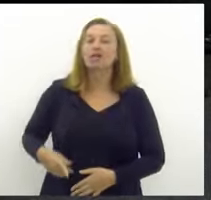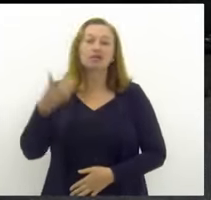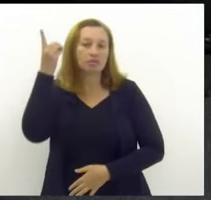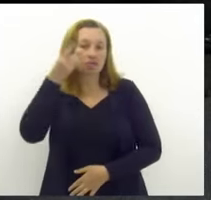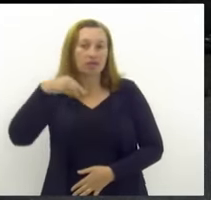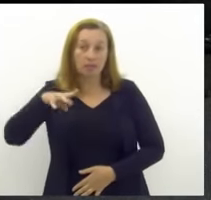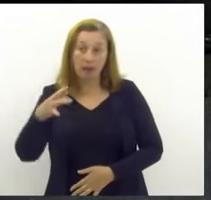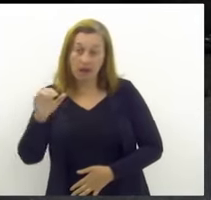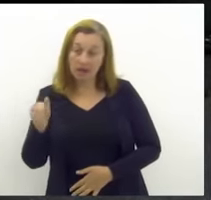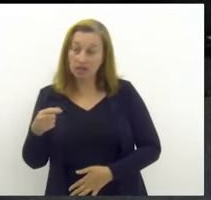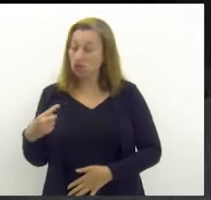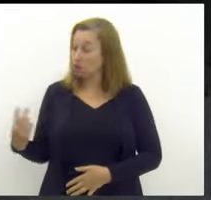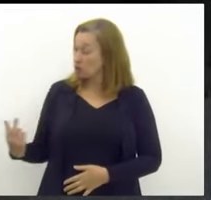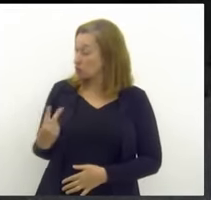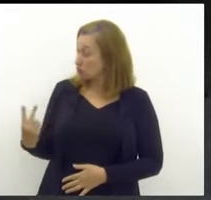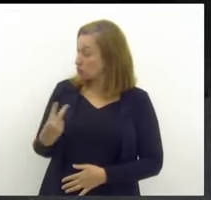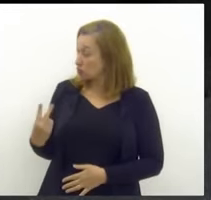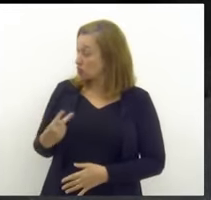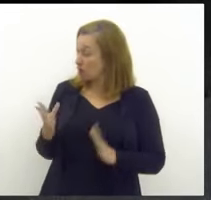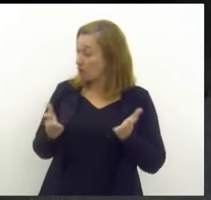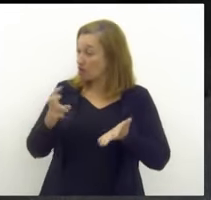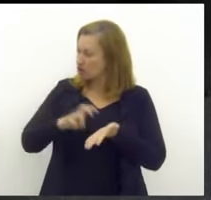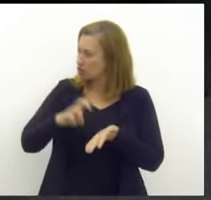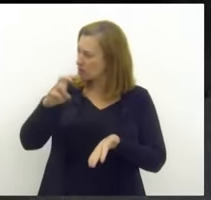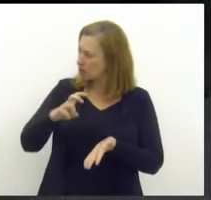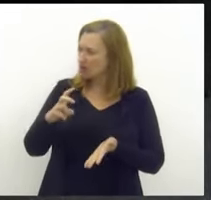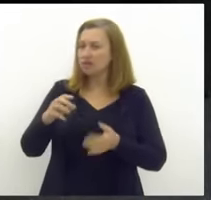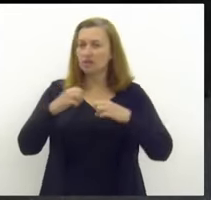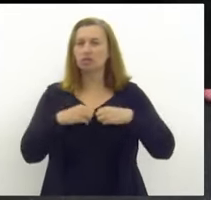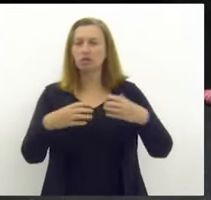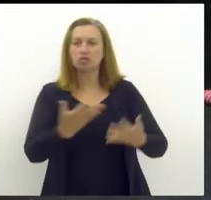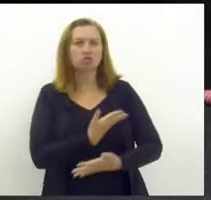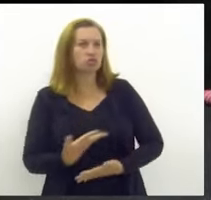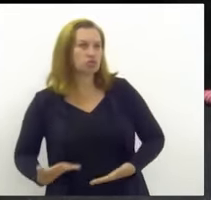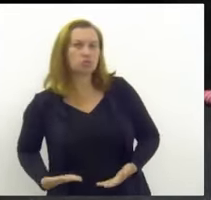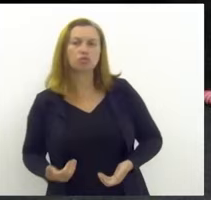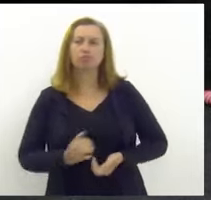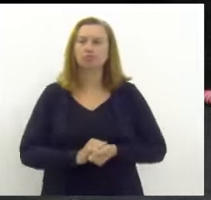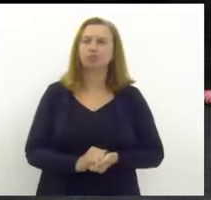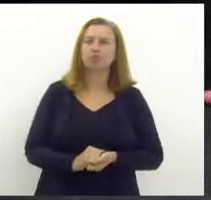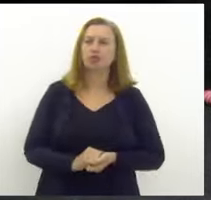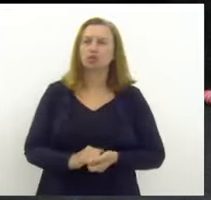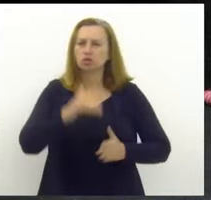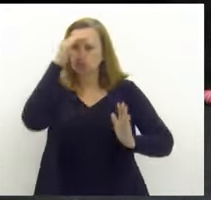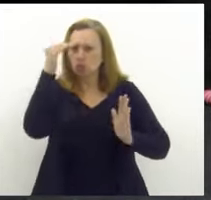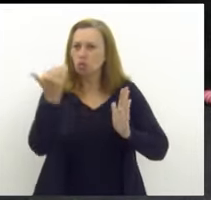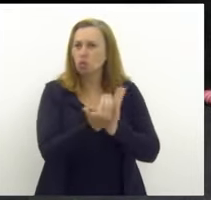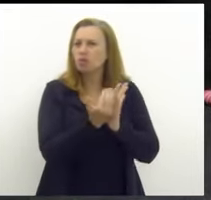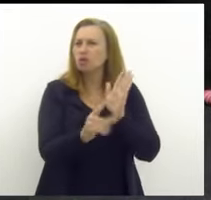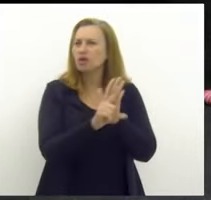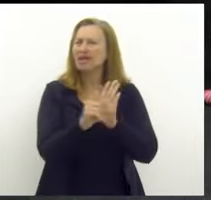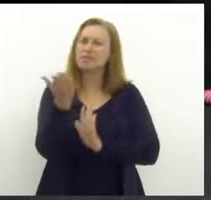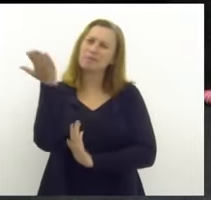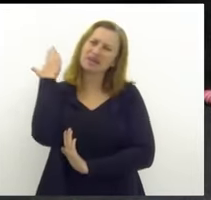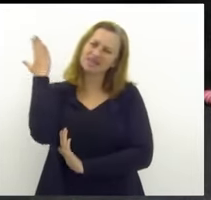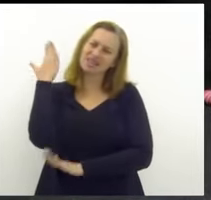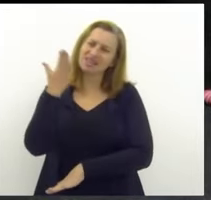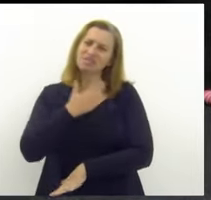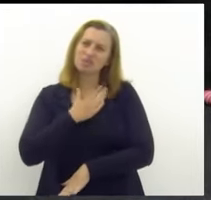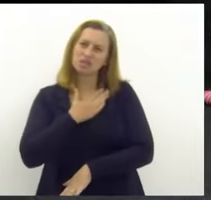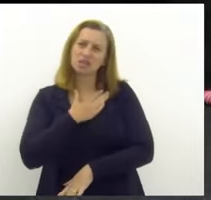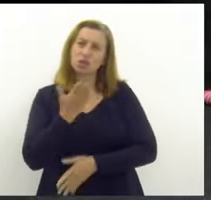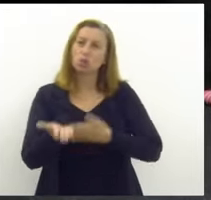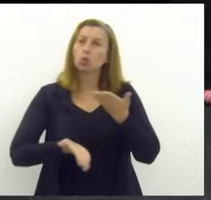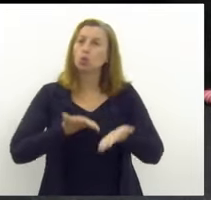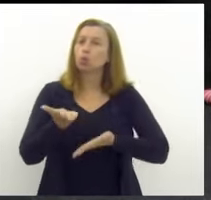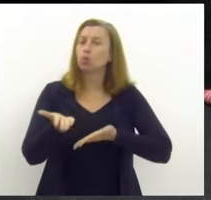Marina nós agora de manhã estávamos fazendo uma audiência pública do cumpra-se de uma lei antiga minha sobre